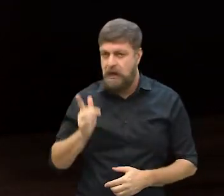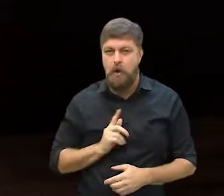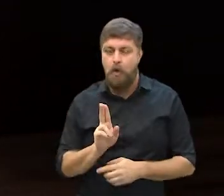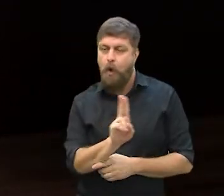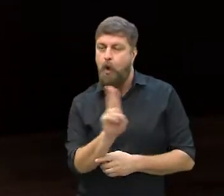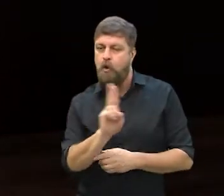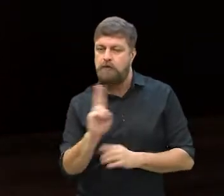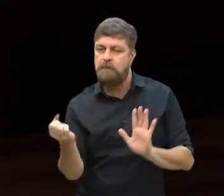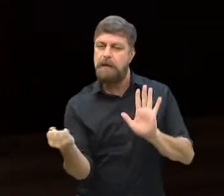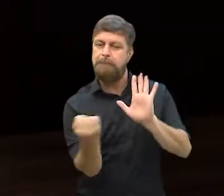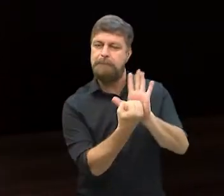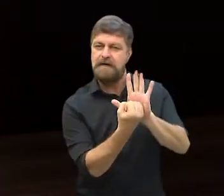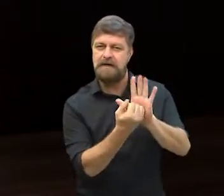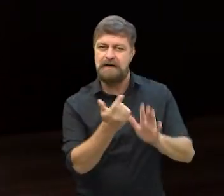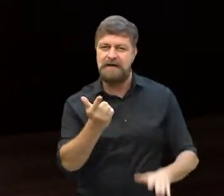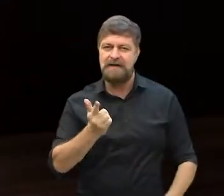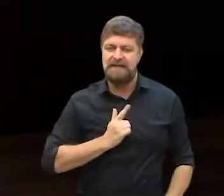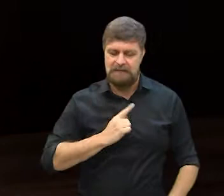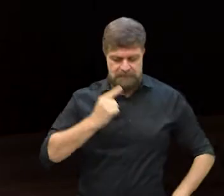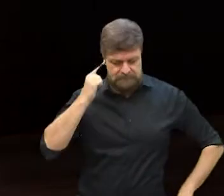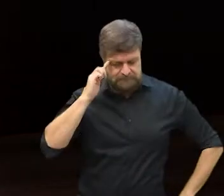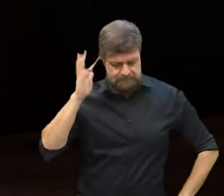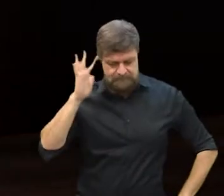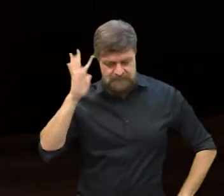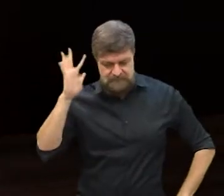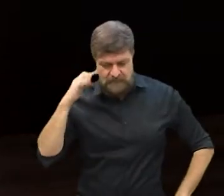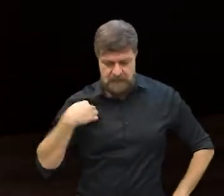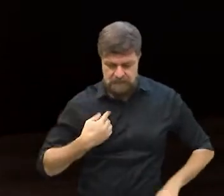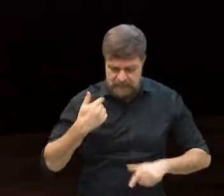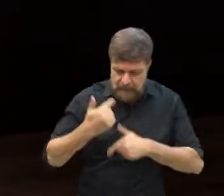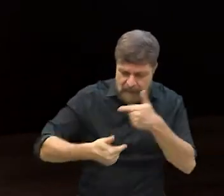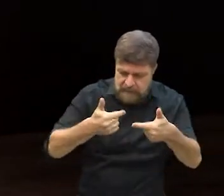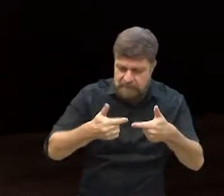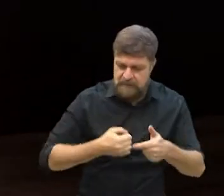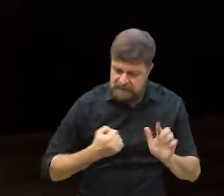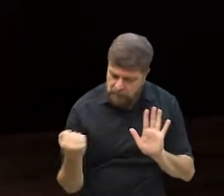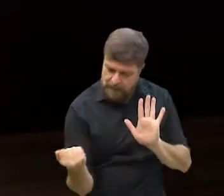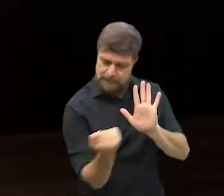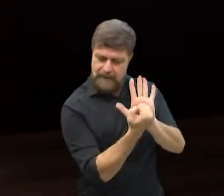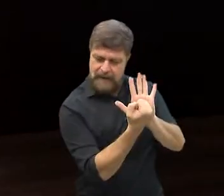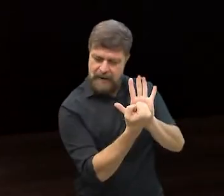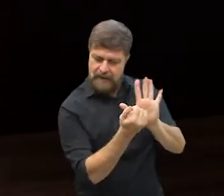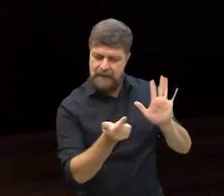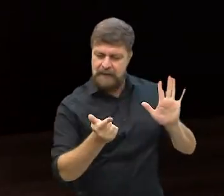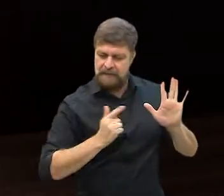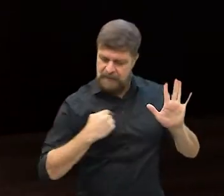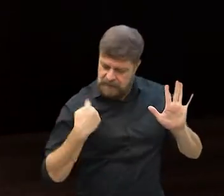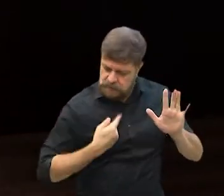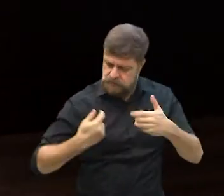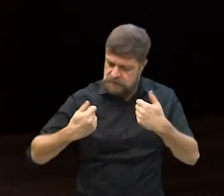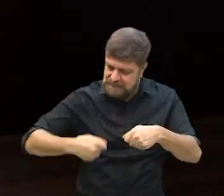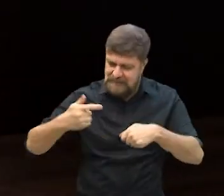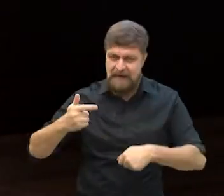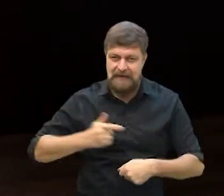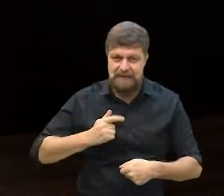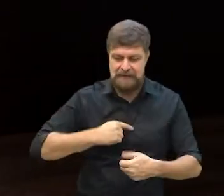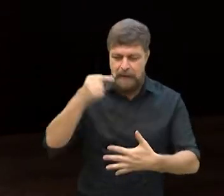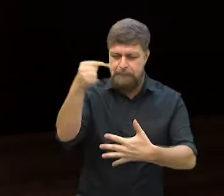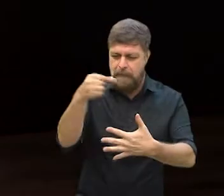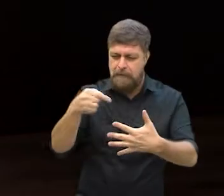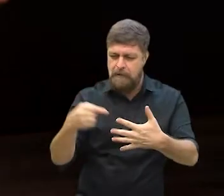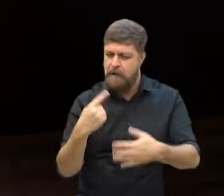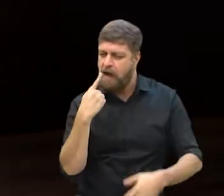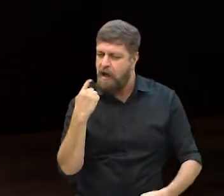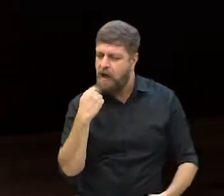empresa que ela teve essa maturação e vocês pensaram, não, a gente vai trabalhar marca, a gente vai trabalhar vários tipos